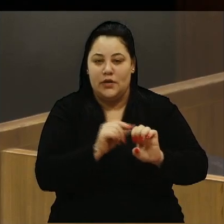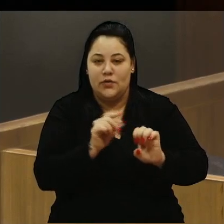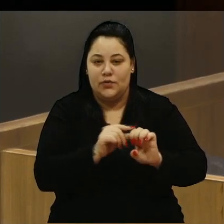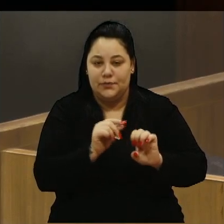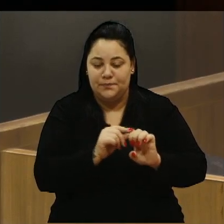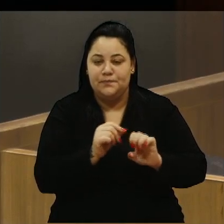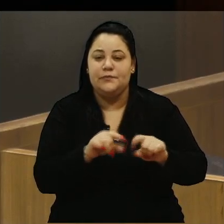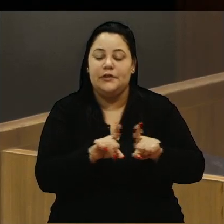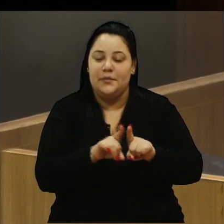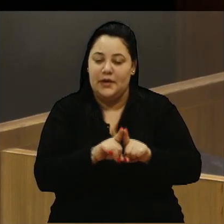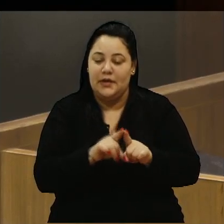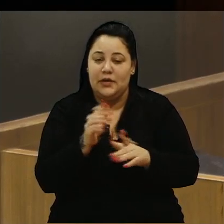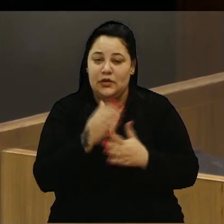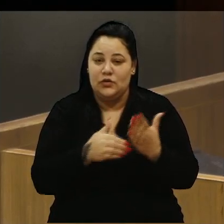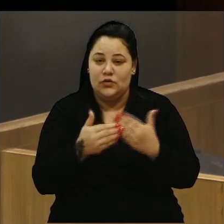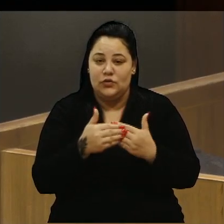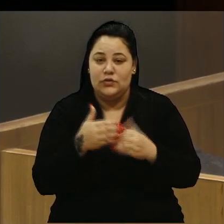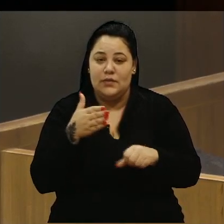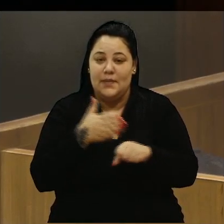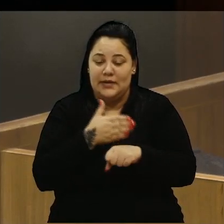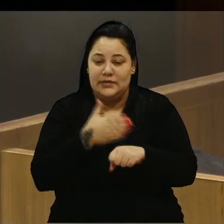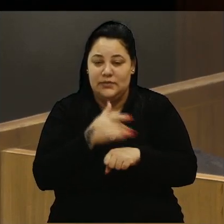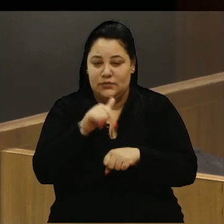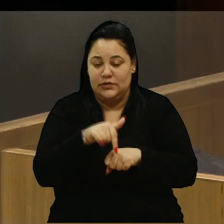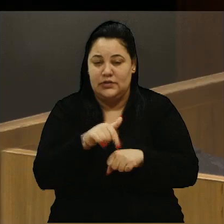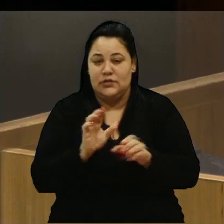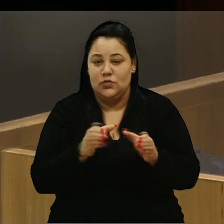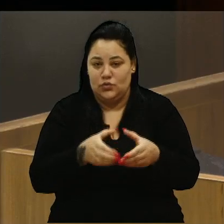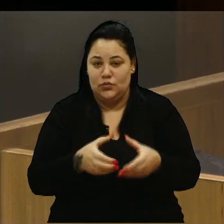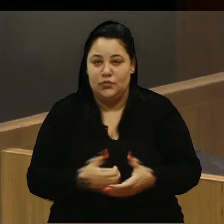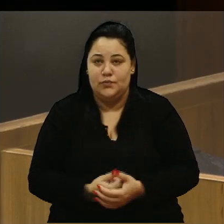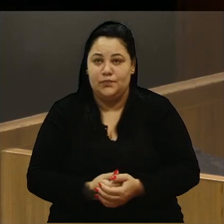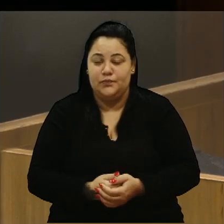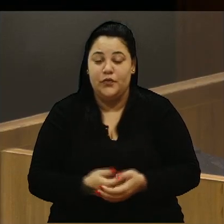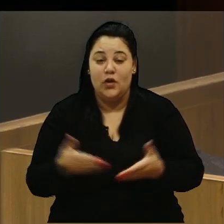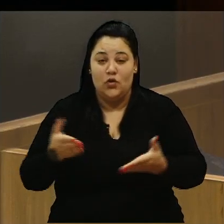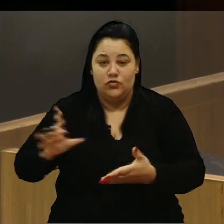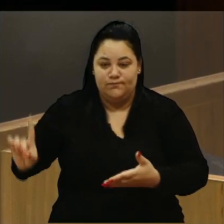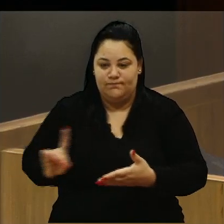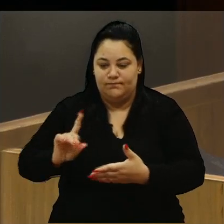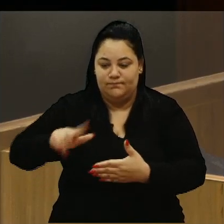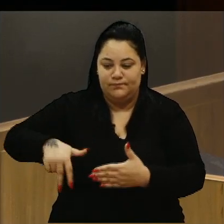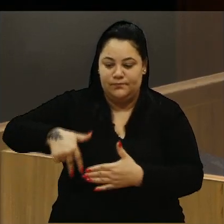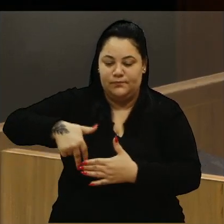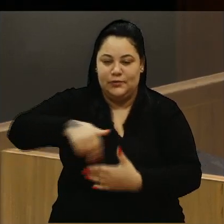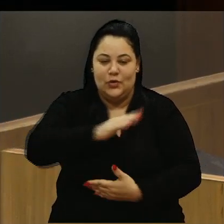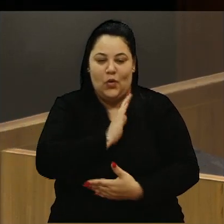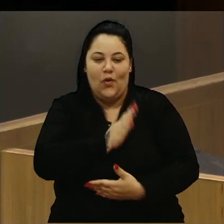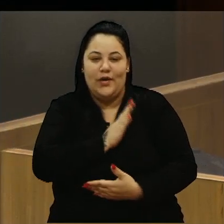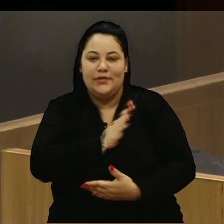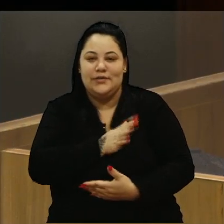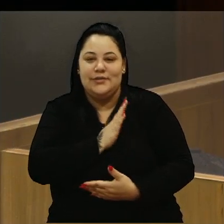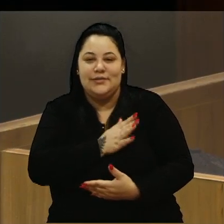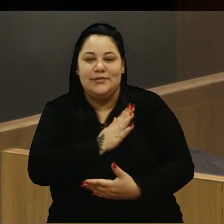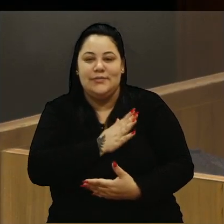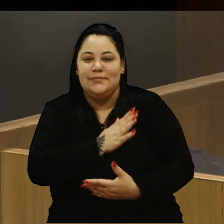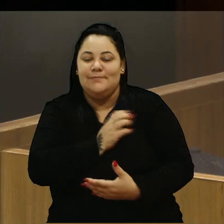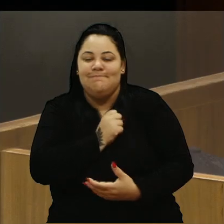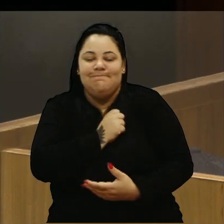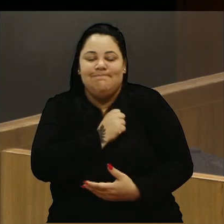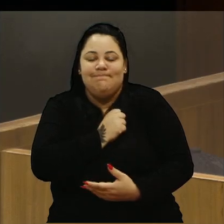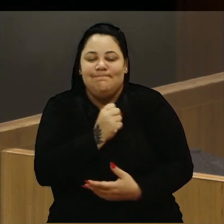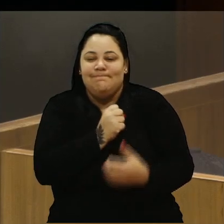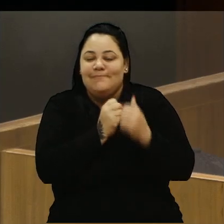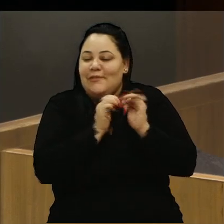que compõem essa missão. Hoje eu subo nessa tribuna com o coração cheio de alegria,